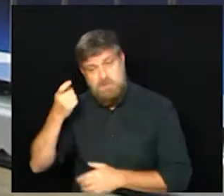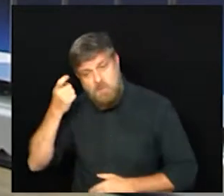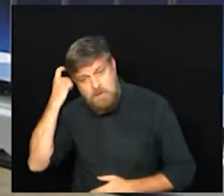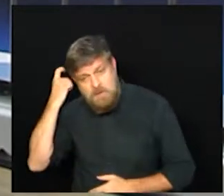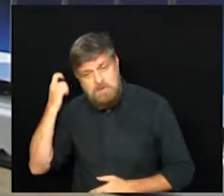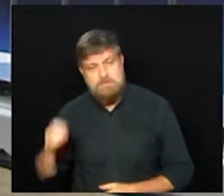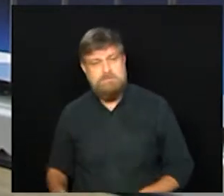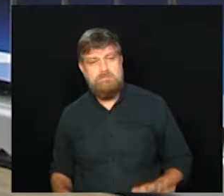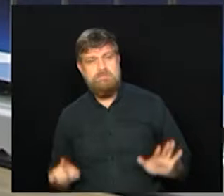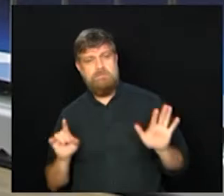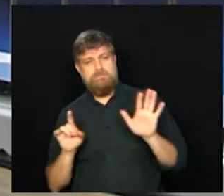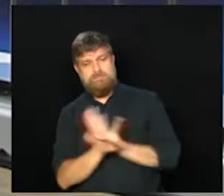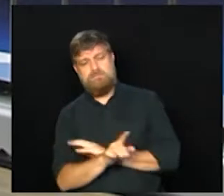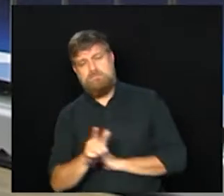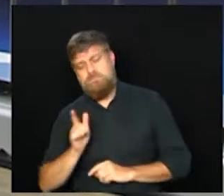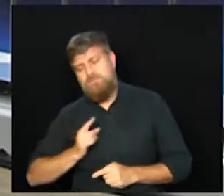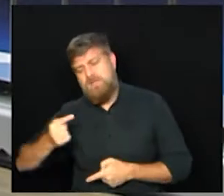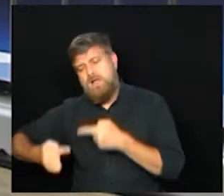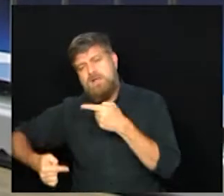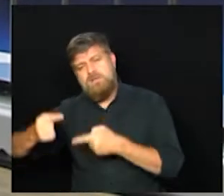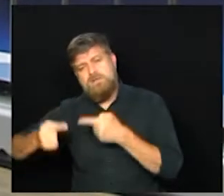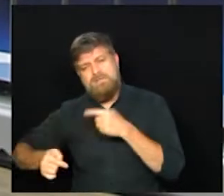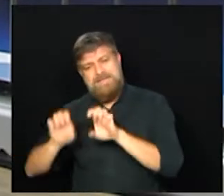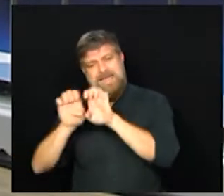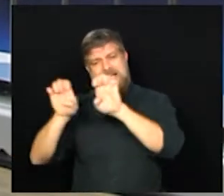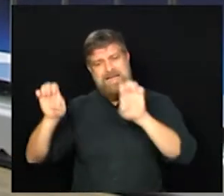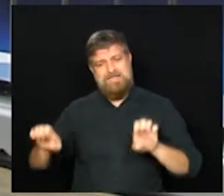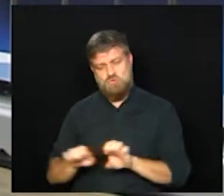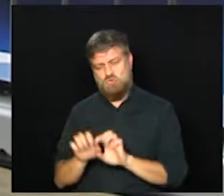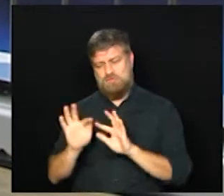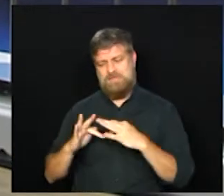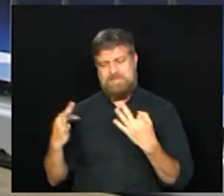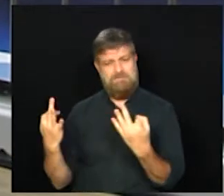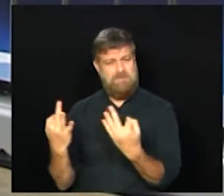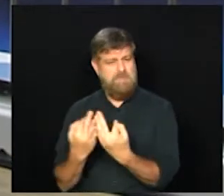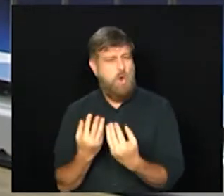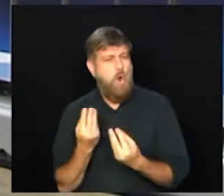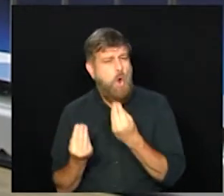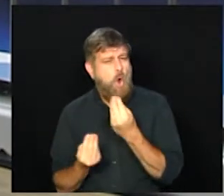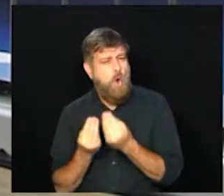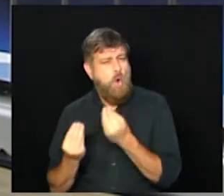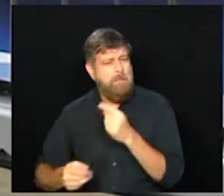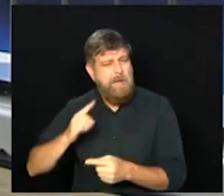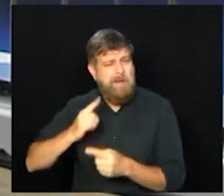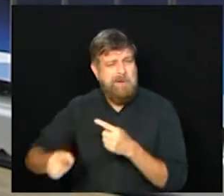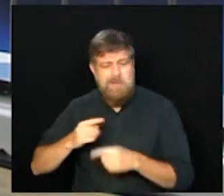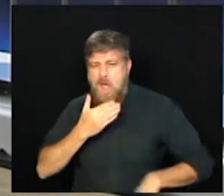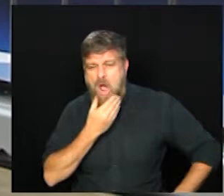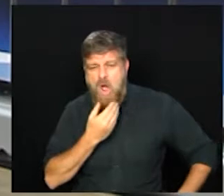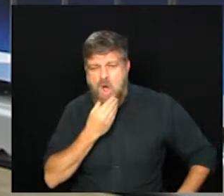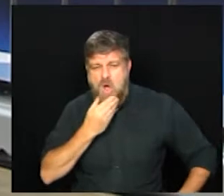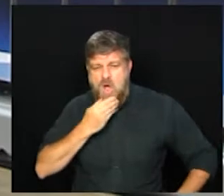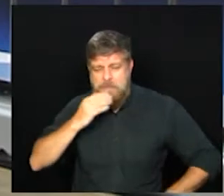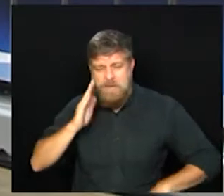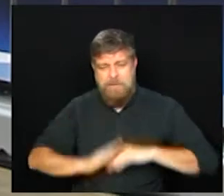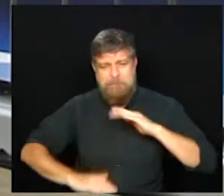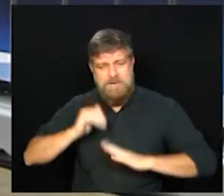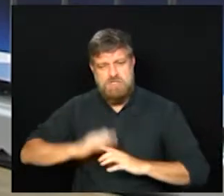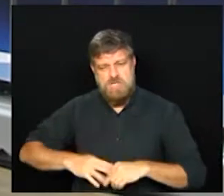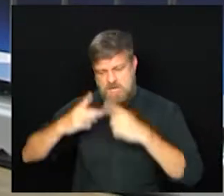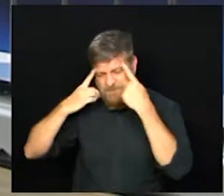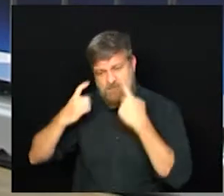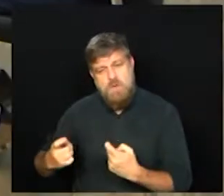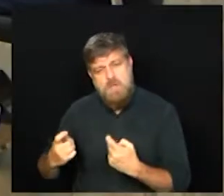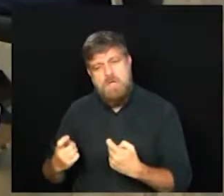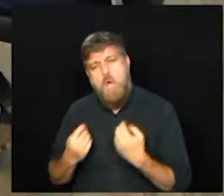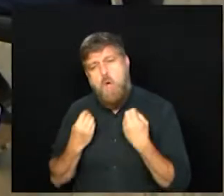Carla, temos que debater essa estrutura familiar e como coibir este homem agressor. Seja bem-vinda e